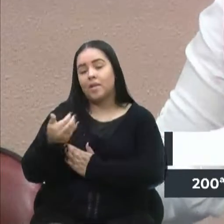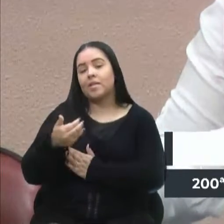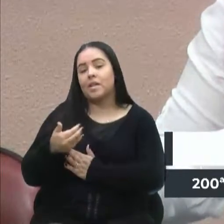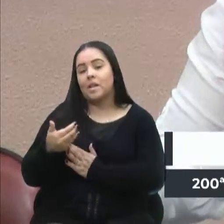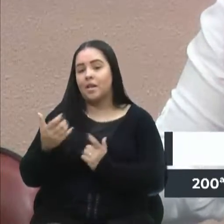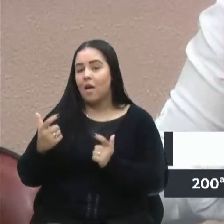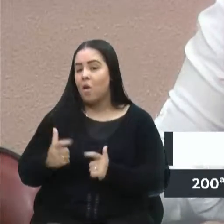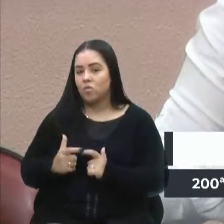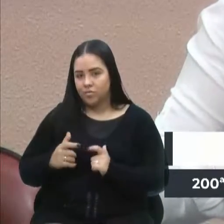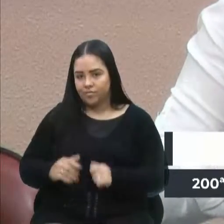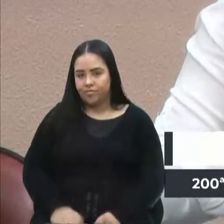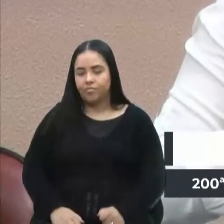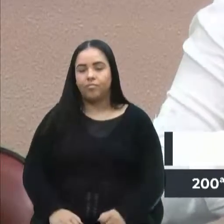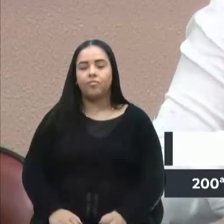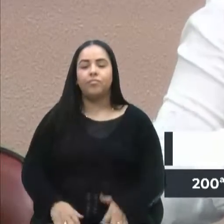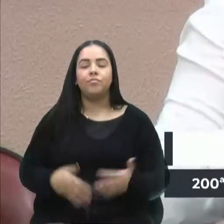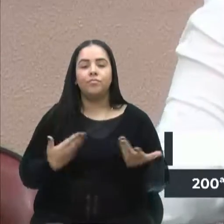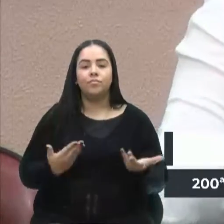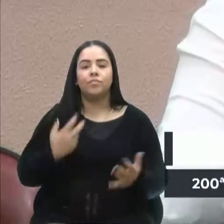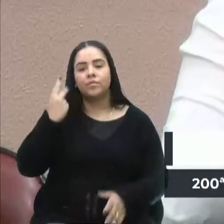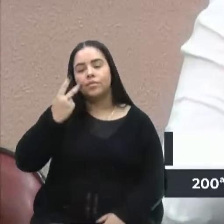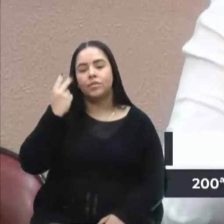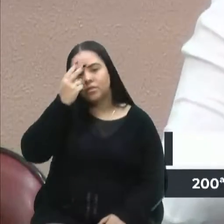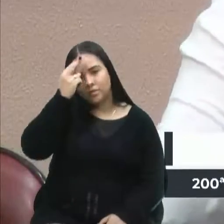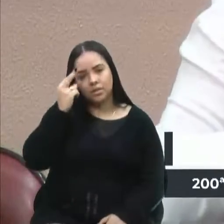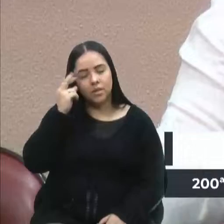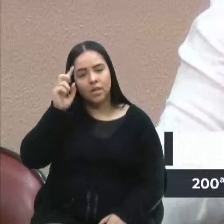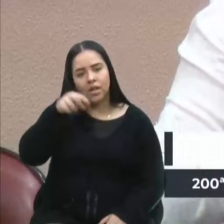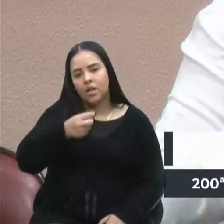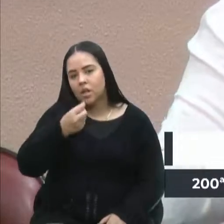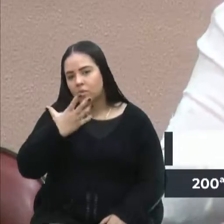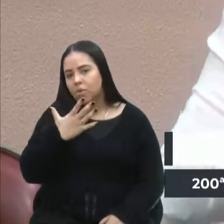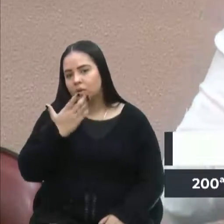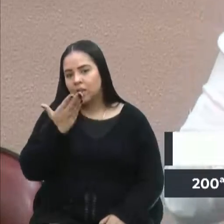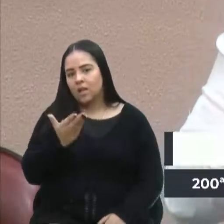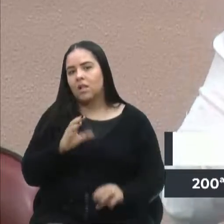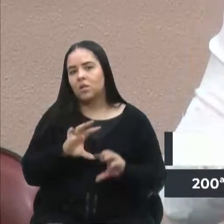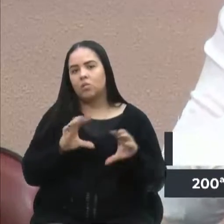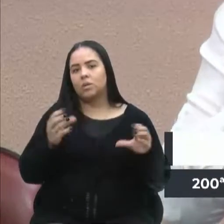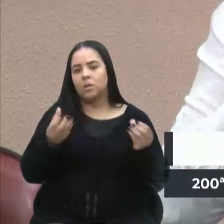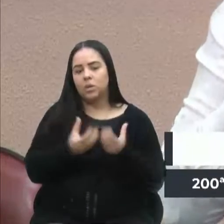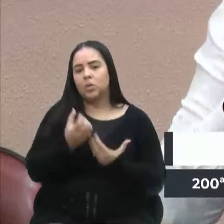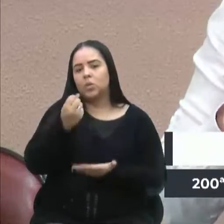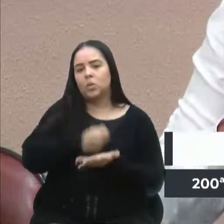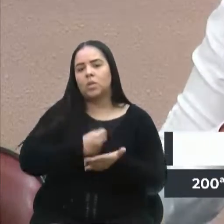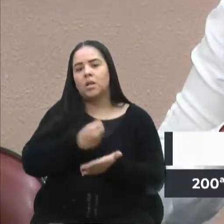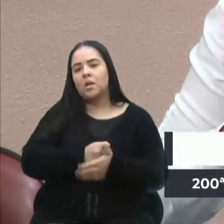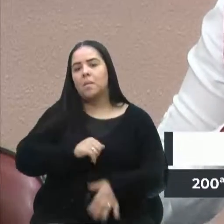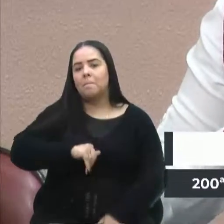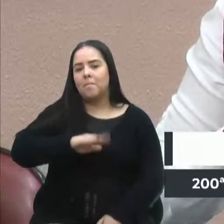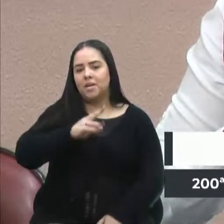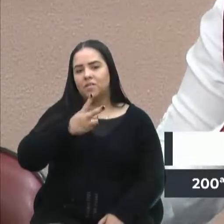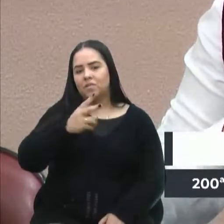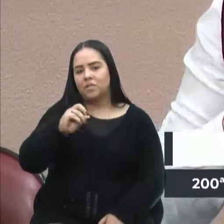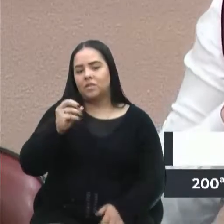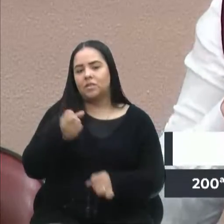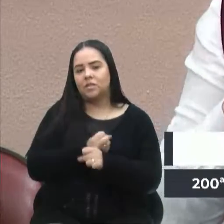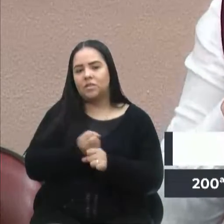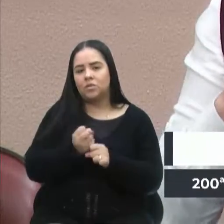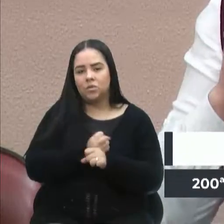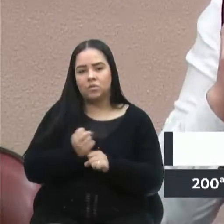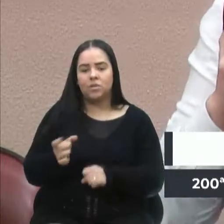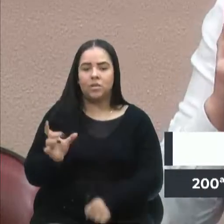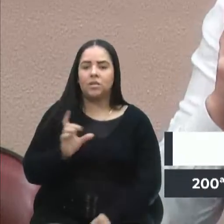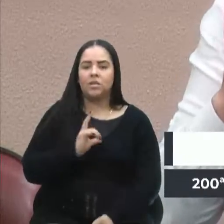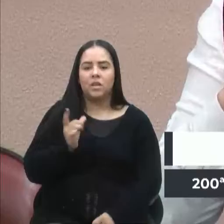né? Então, vereador Velocino, que bom que vai ser lá naquela comunidade que luta já há mais de 20 anos para que se tenha, né,